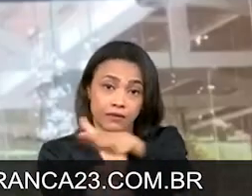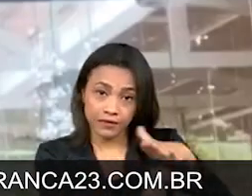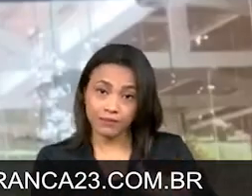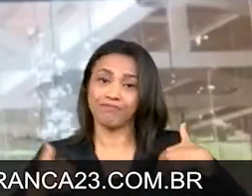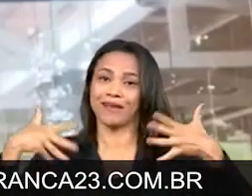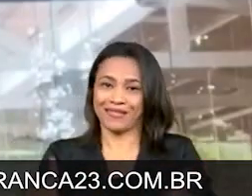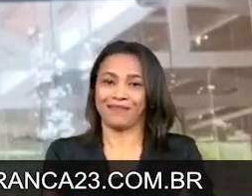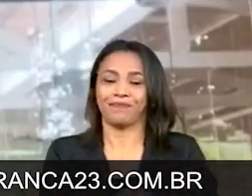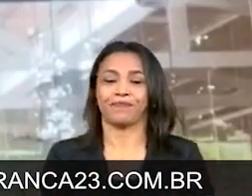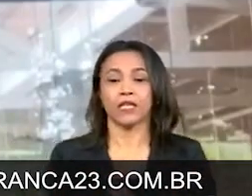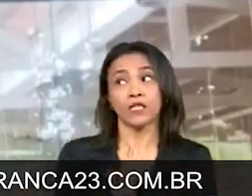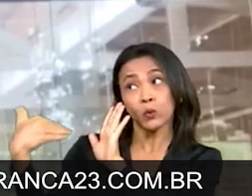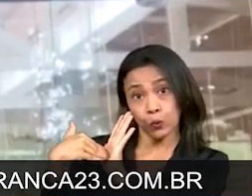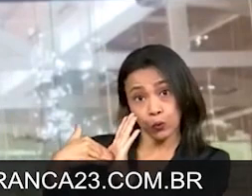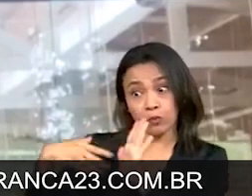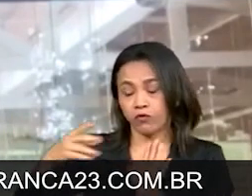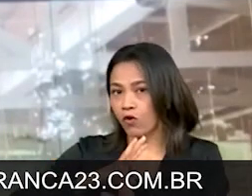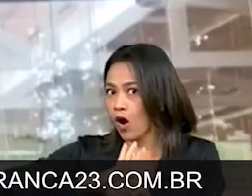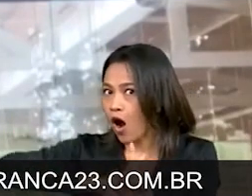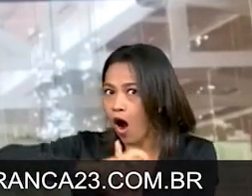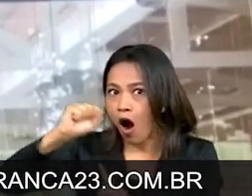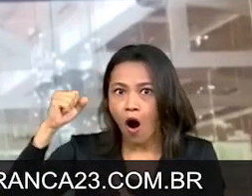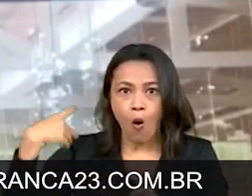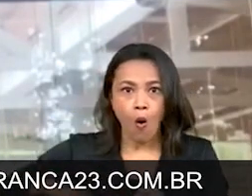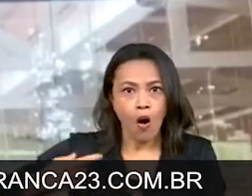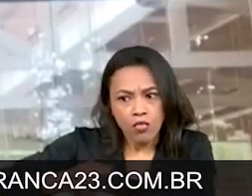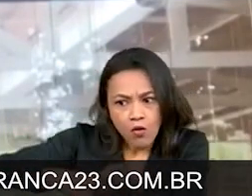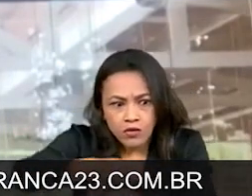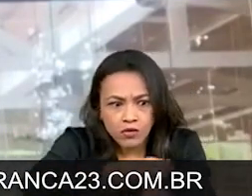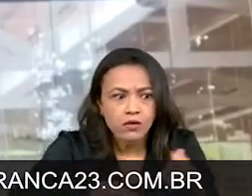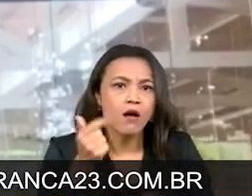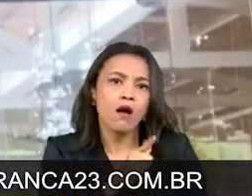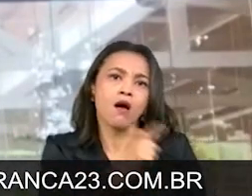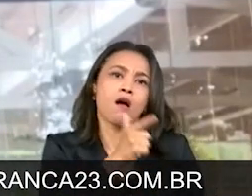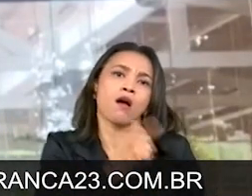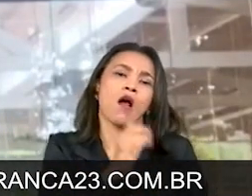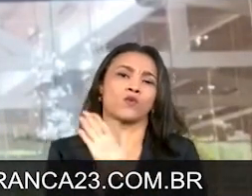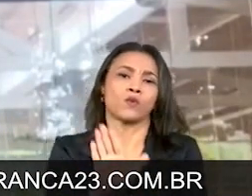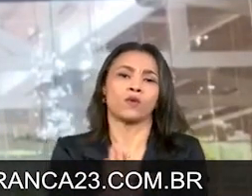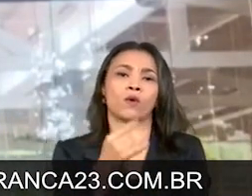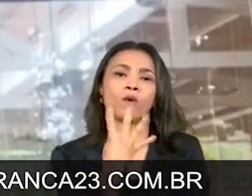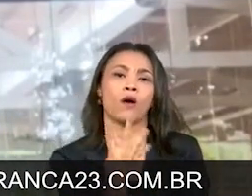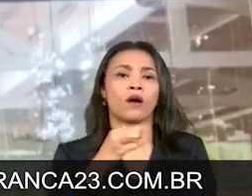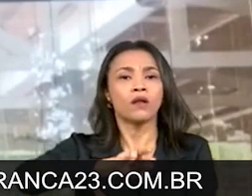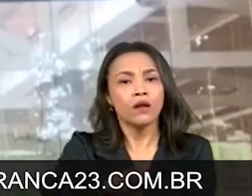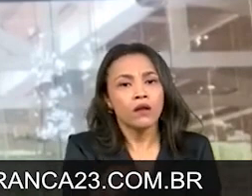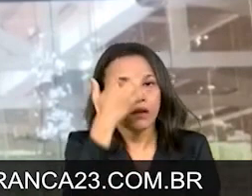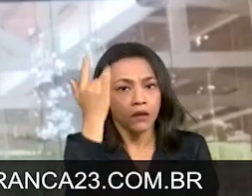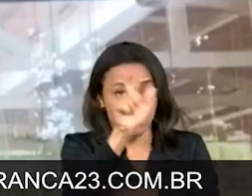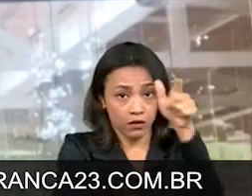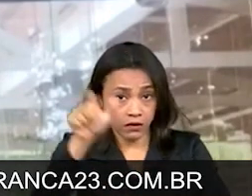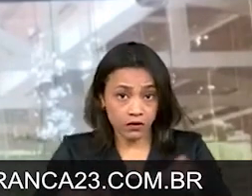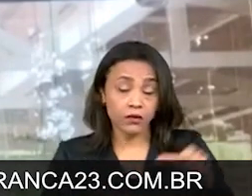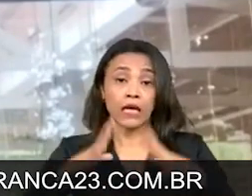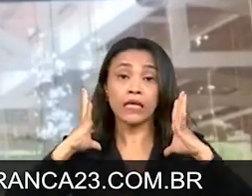feirão. Esse último feirão bateu recorde de renegociações de dívidas. Já conseguimos ajudar mais de 4 milhões de brasileiros a limpar o nome e um